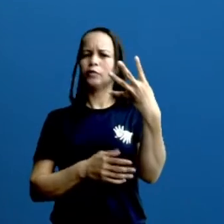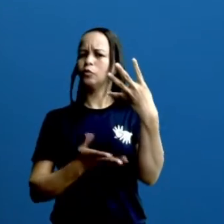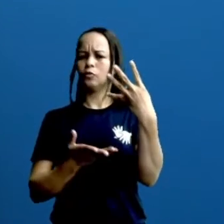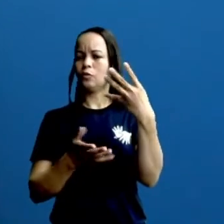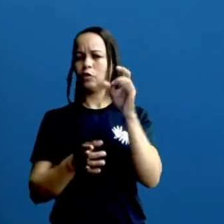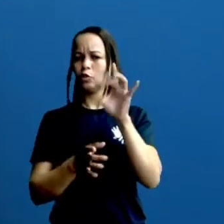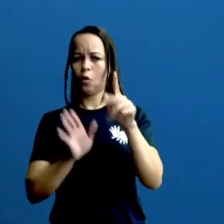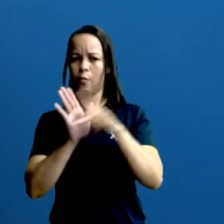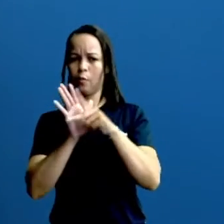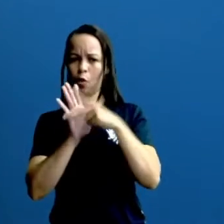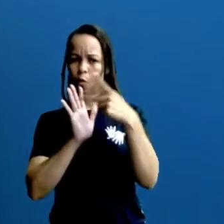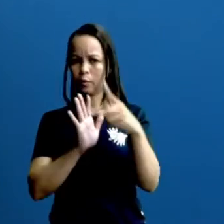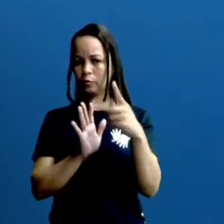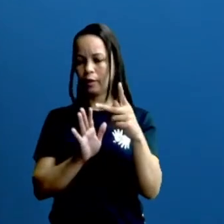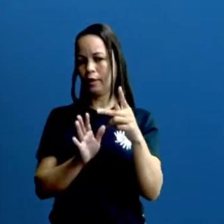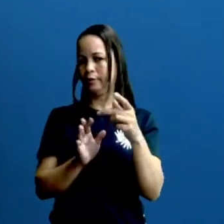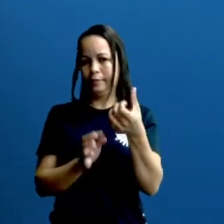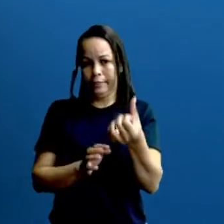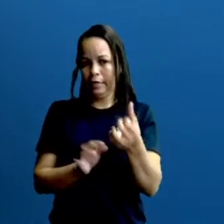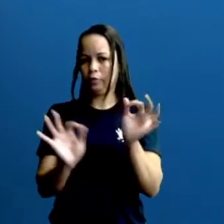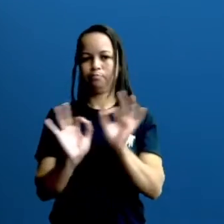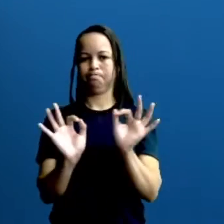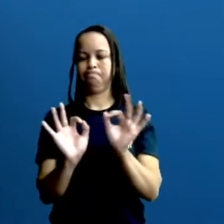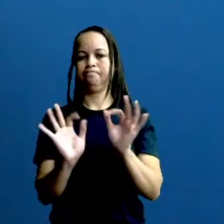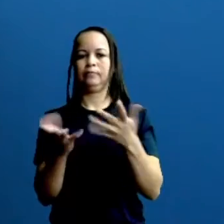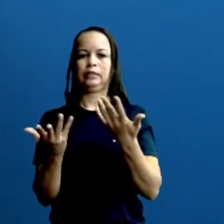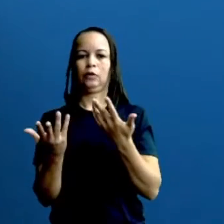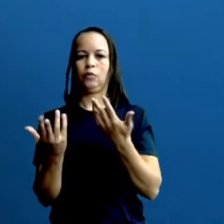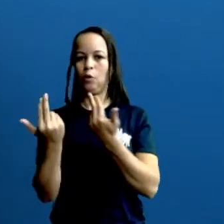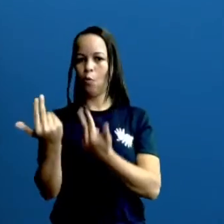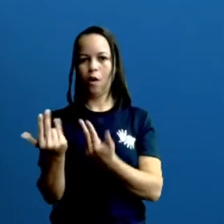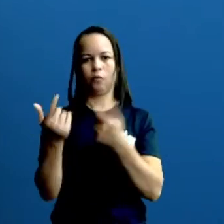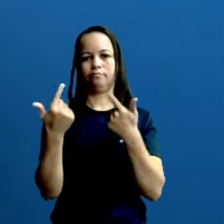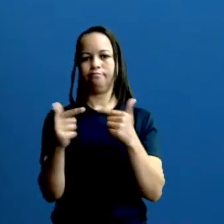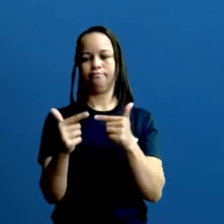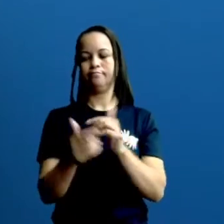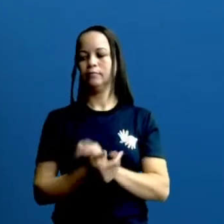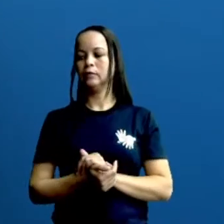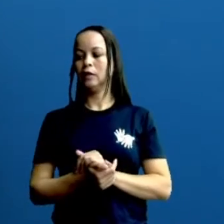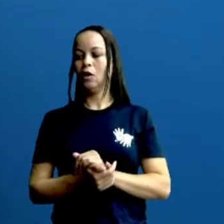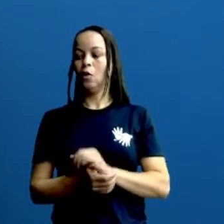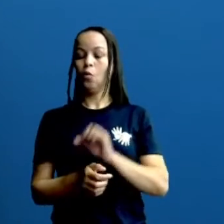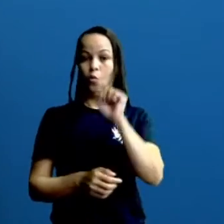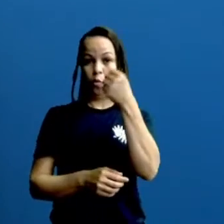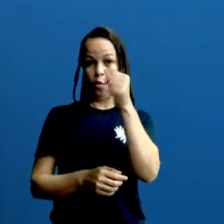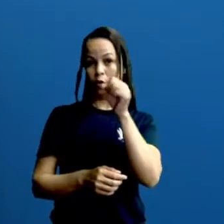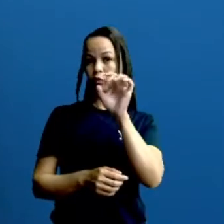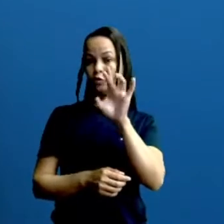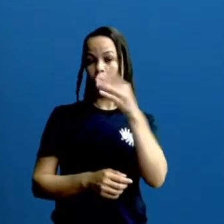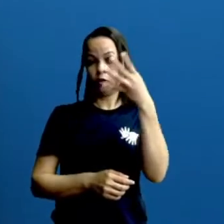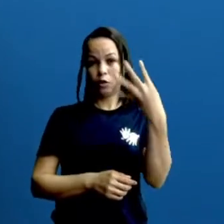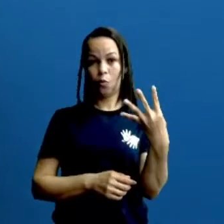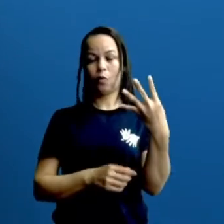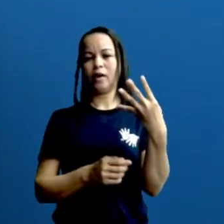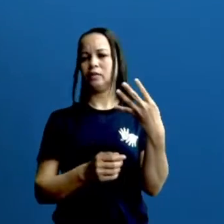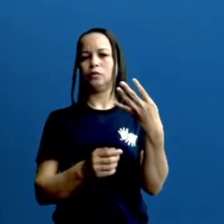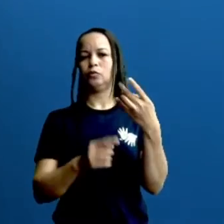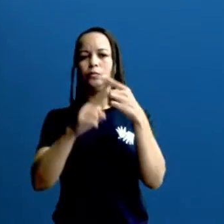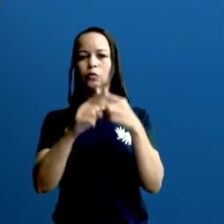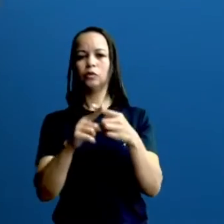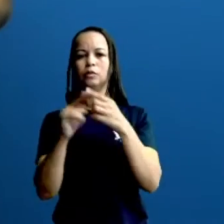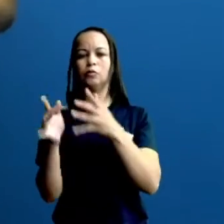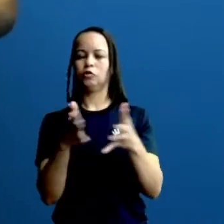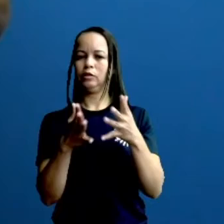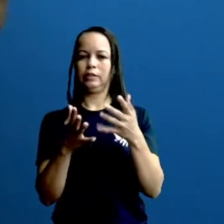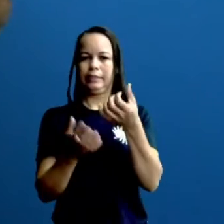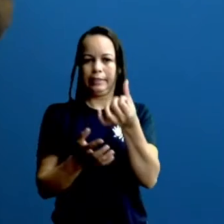múltiplo apenas de 4, não é múltiplo de 6. Então não é comum. O 8 só é múltiplo de 4, não é múltiplo de 6.